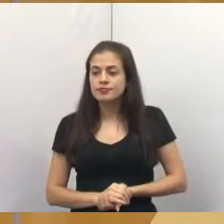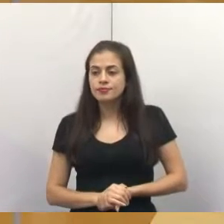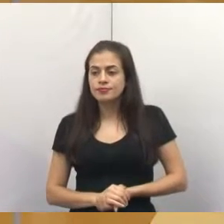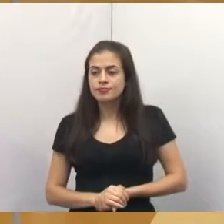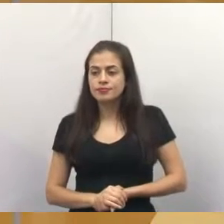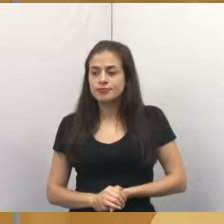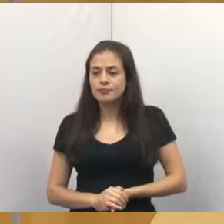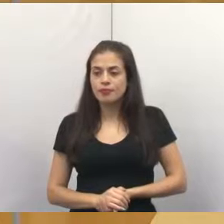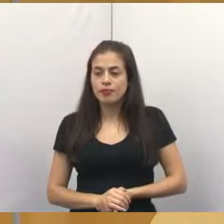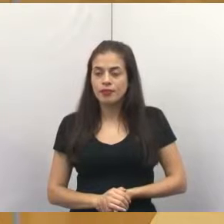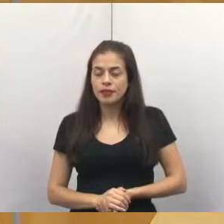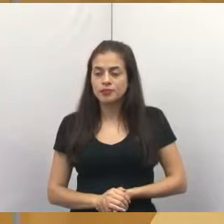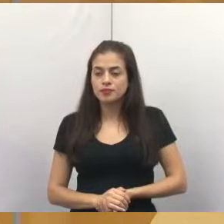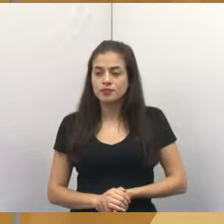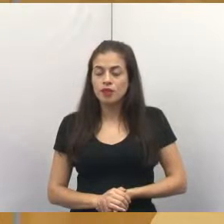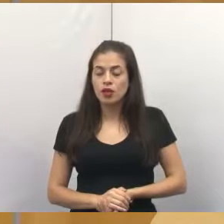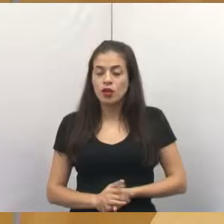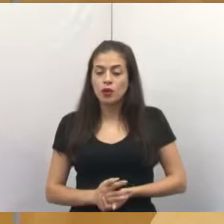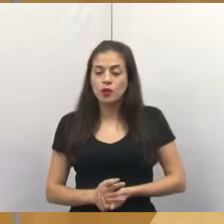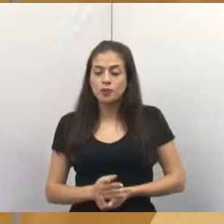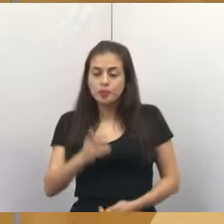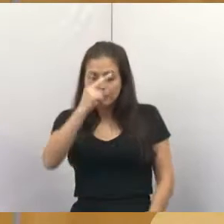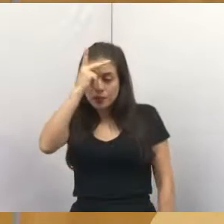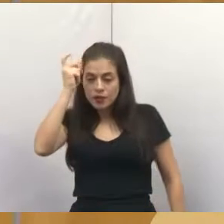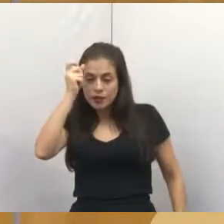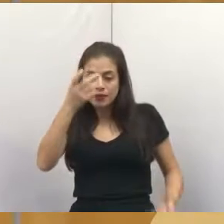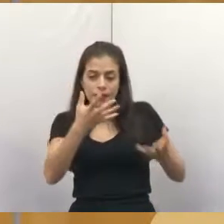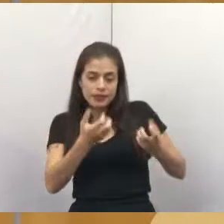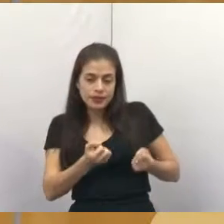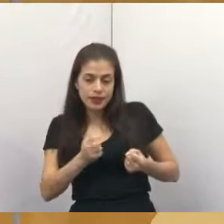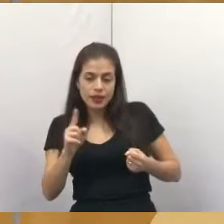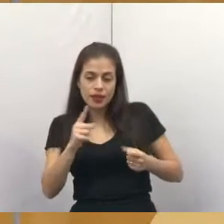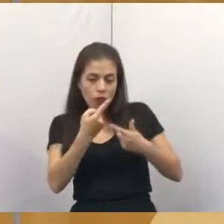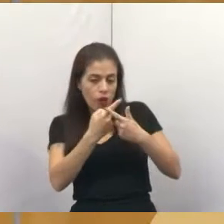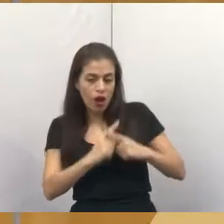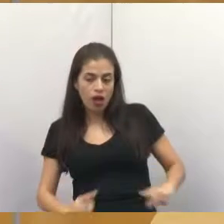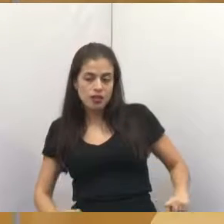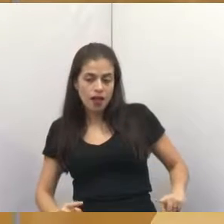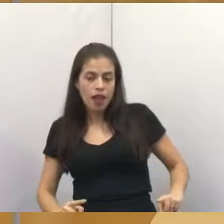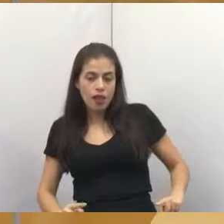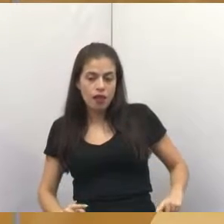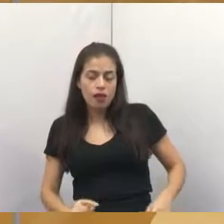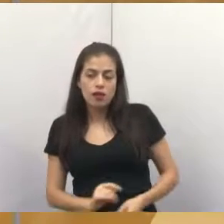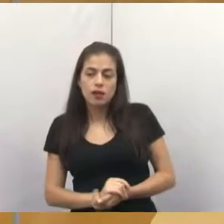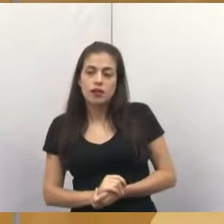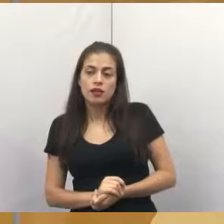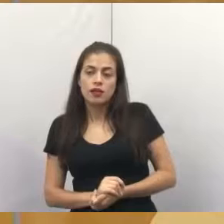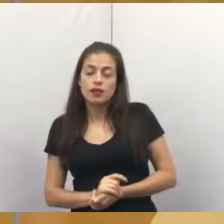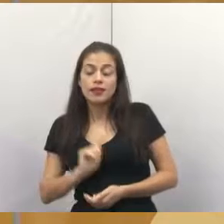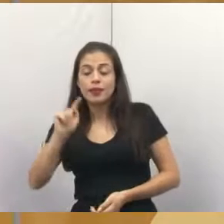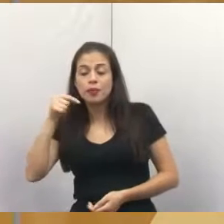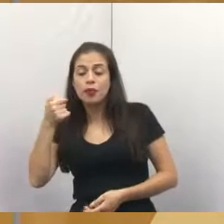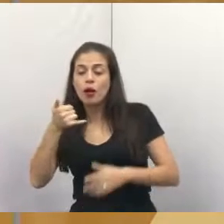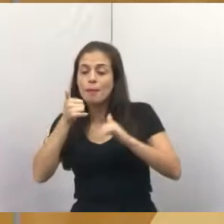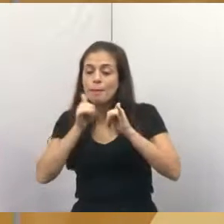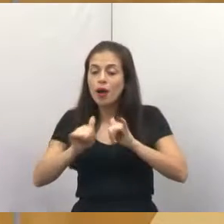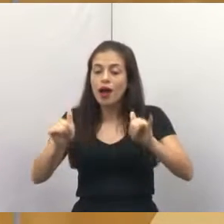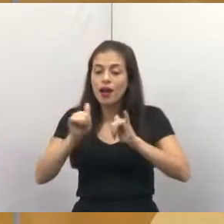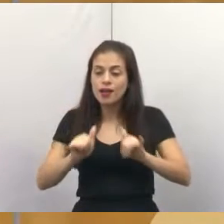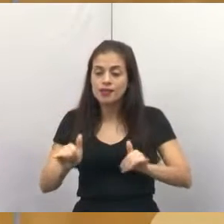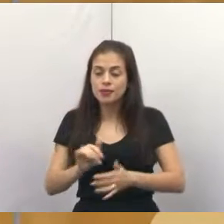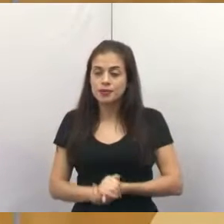a sanção ou veto do prefeito, a promulgação e depois a publicação. Então, quando nós